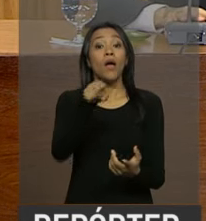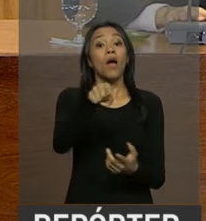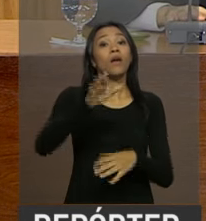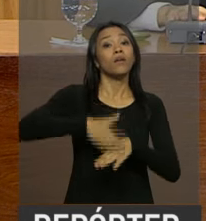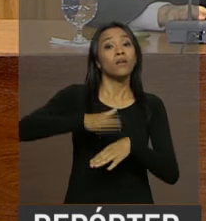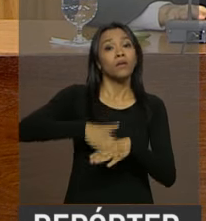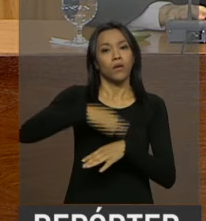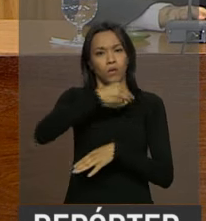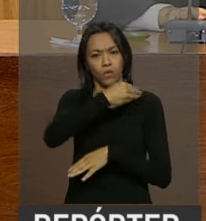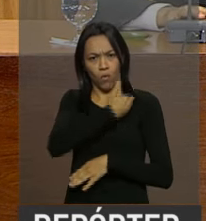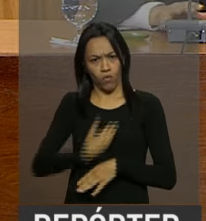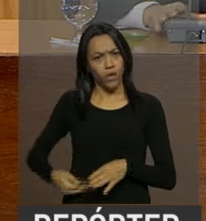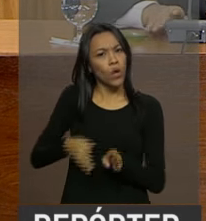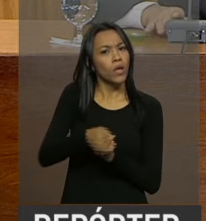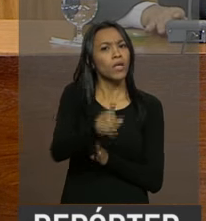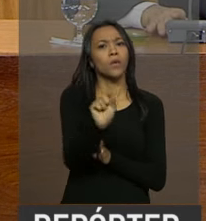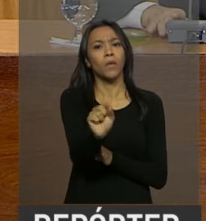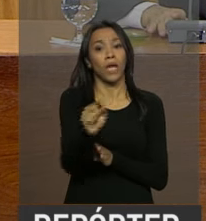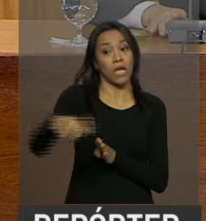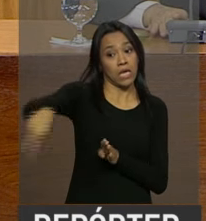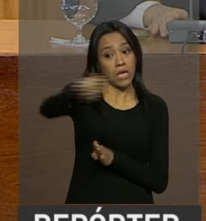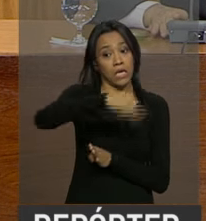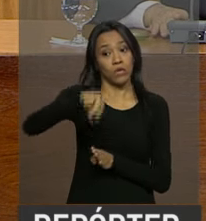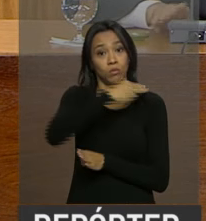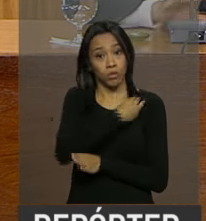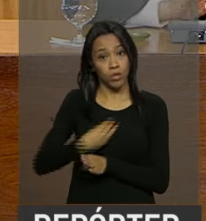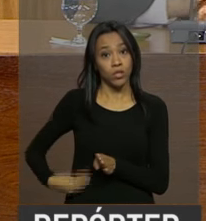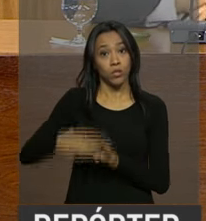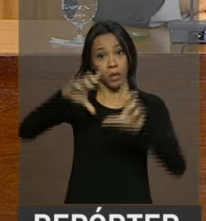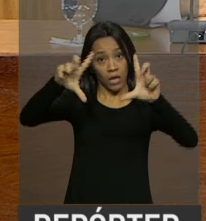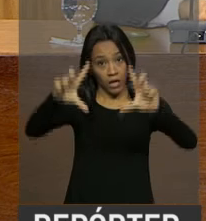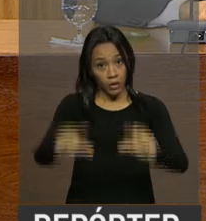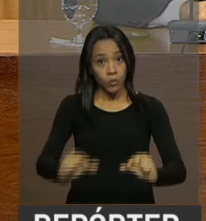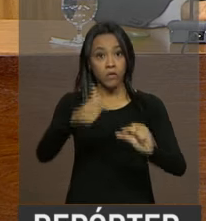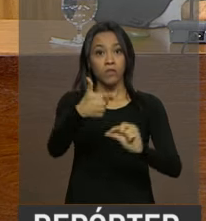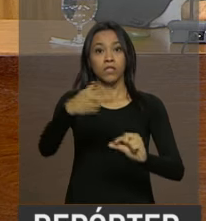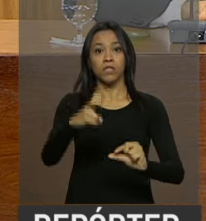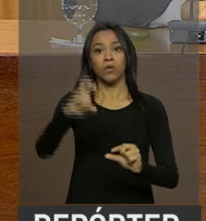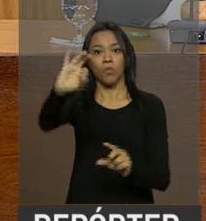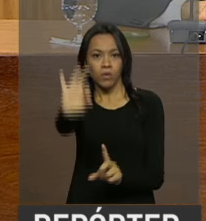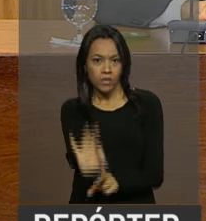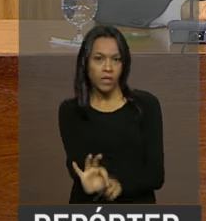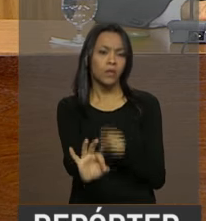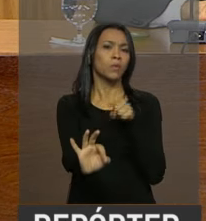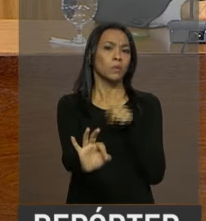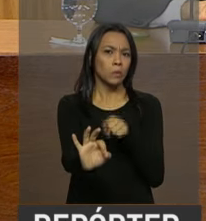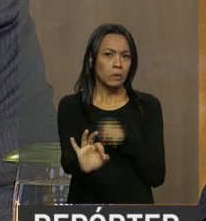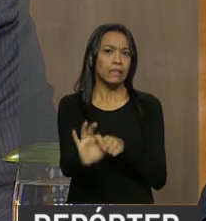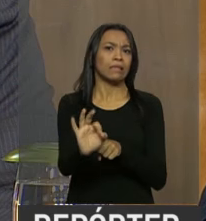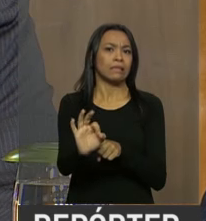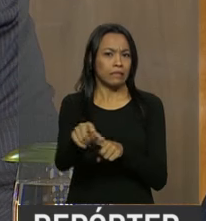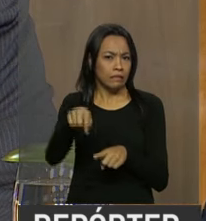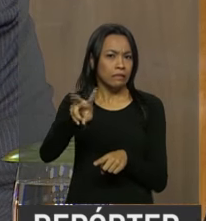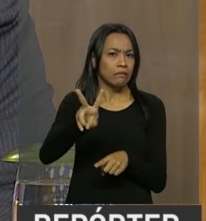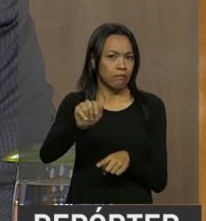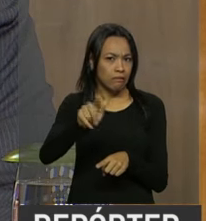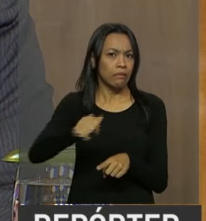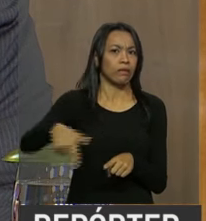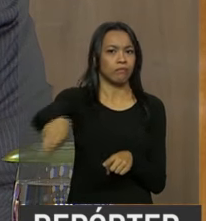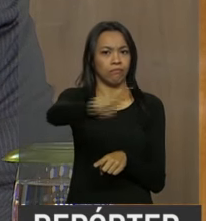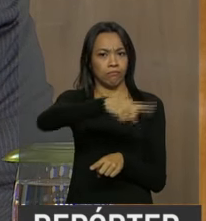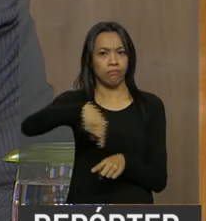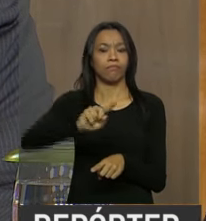governo é para que num primeiro momento os ministros reduzam em 25% as ocupações desses postos. O ministro do